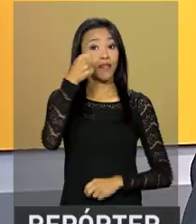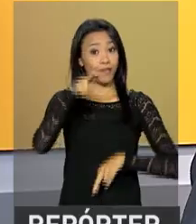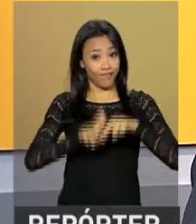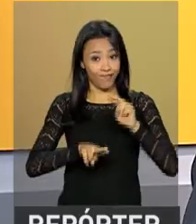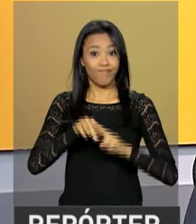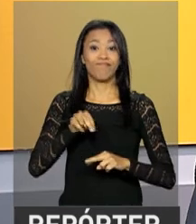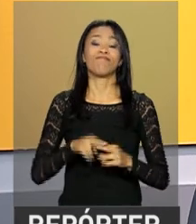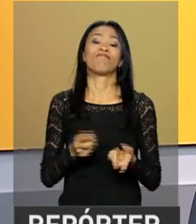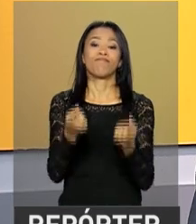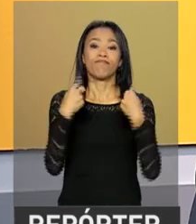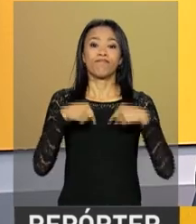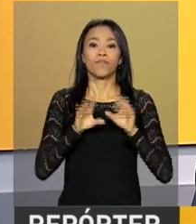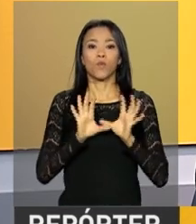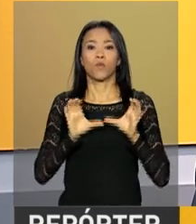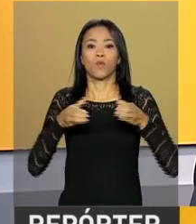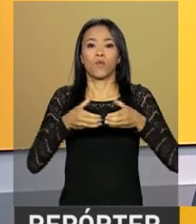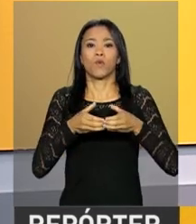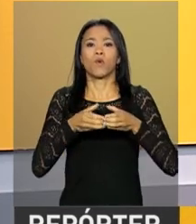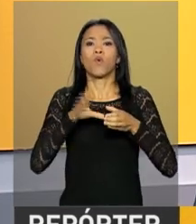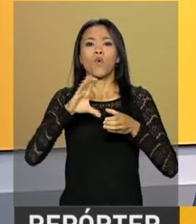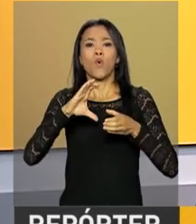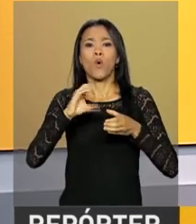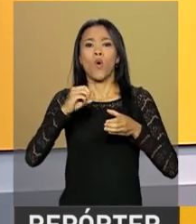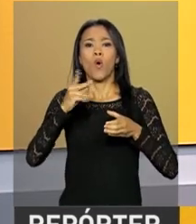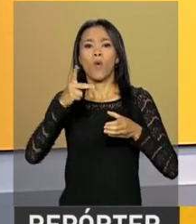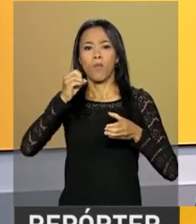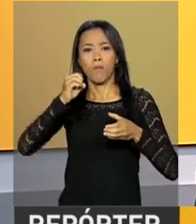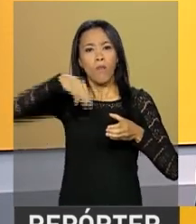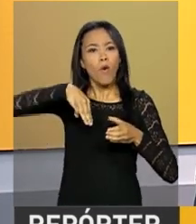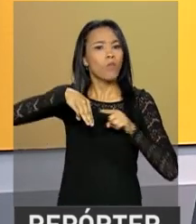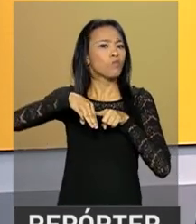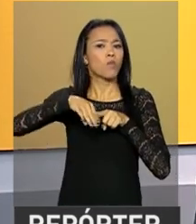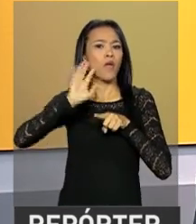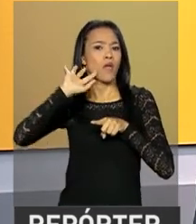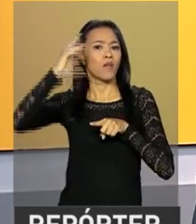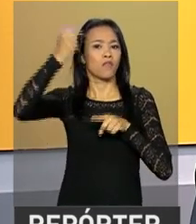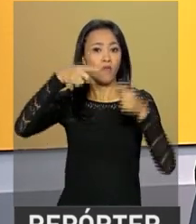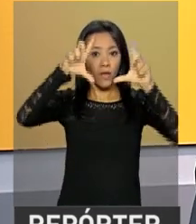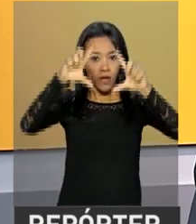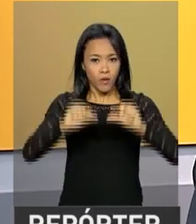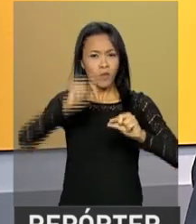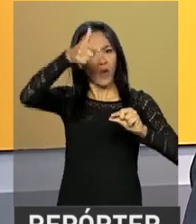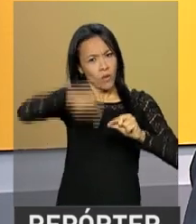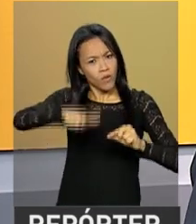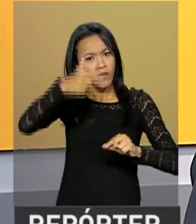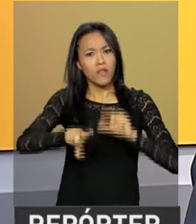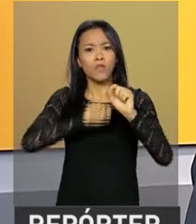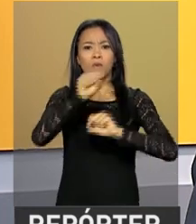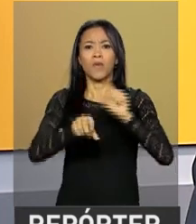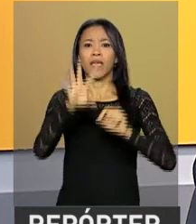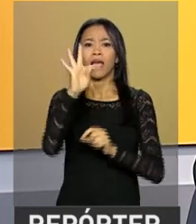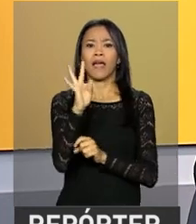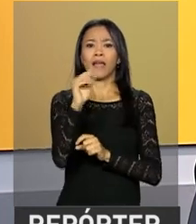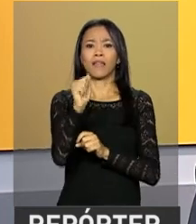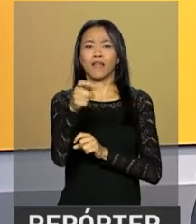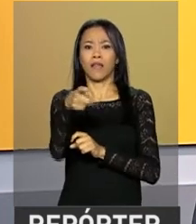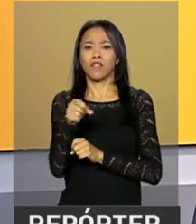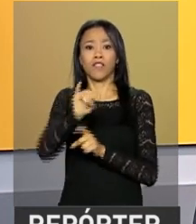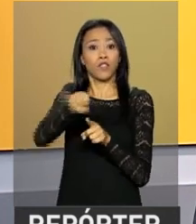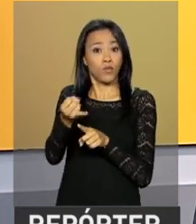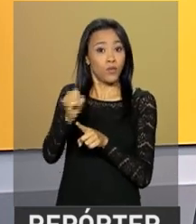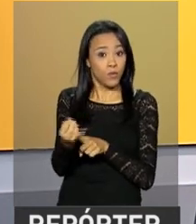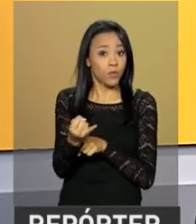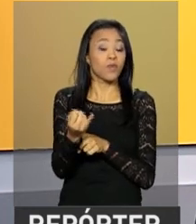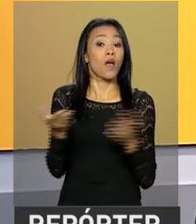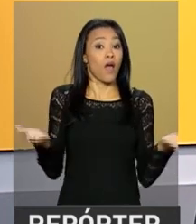o comitê de política monetário copom decidiu reduzir mais uma vez a taxa básica de juros da economia o